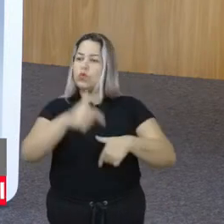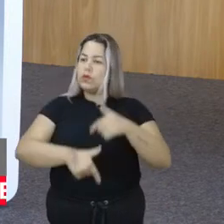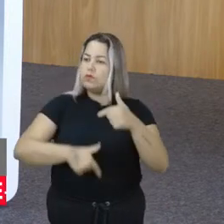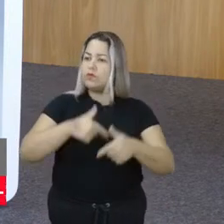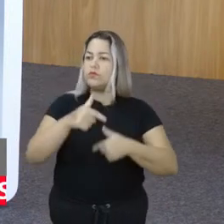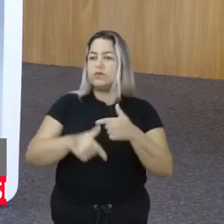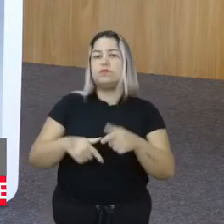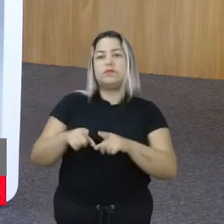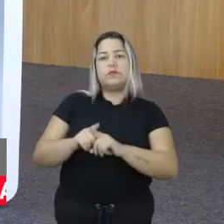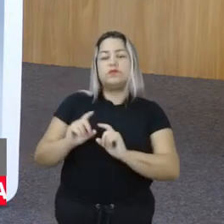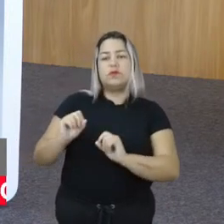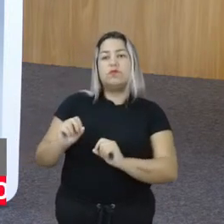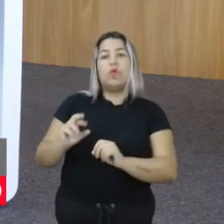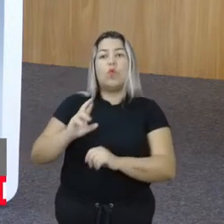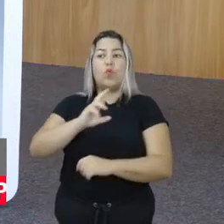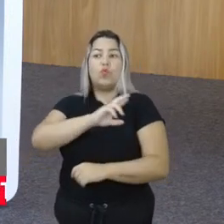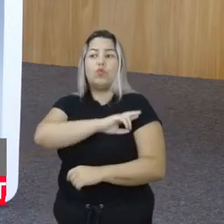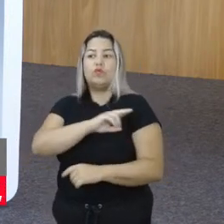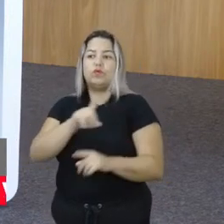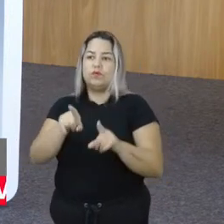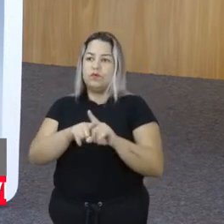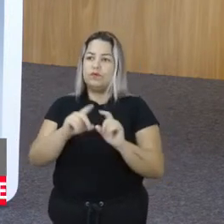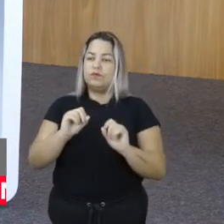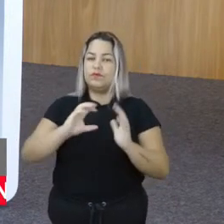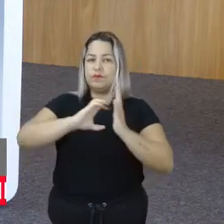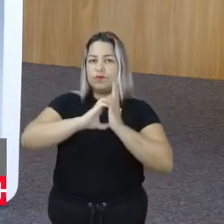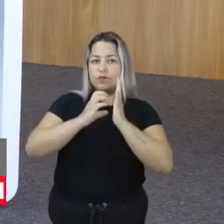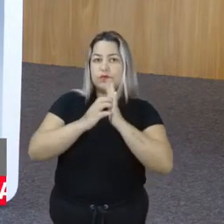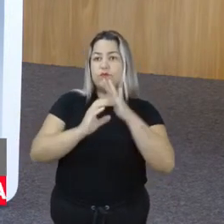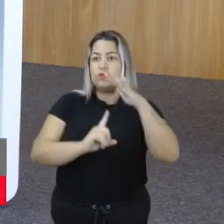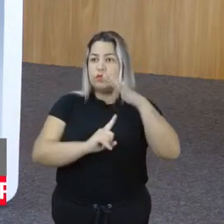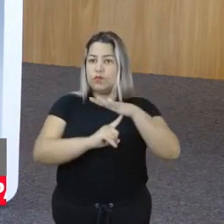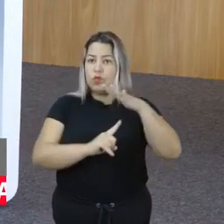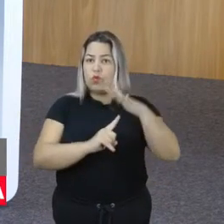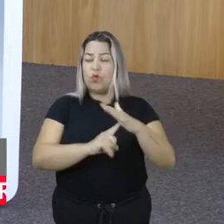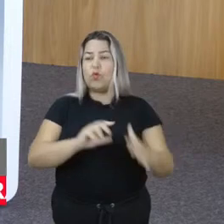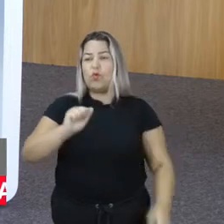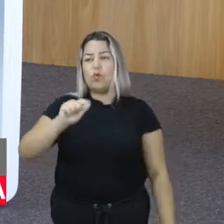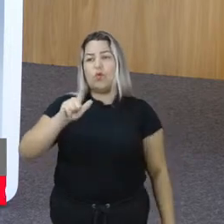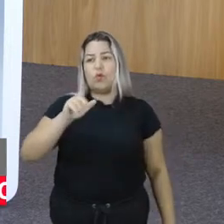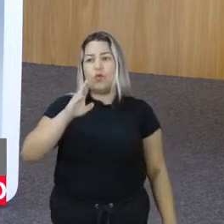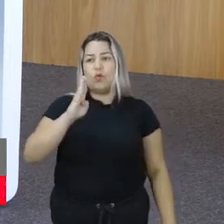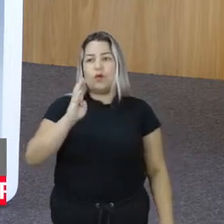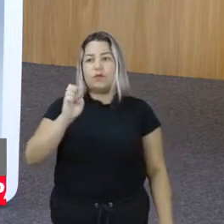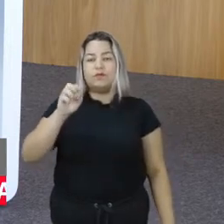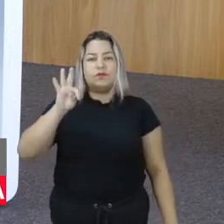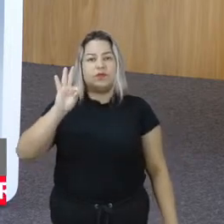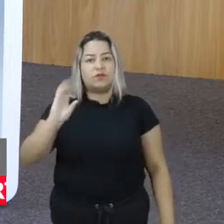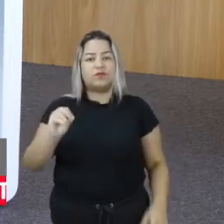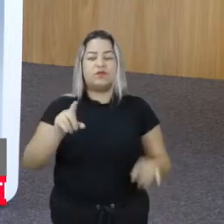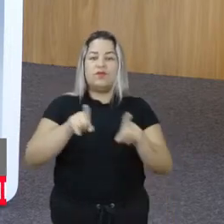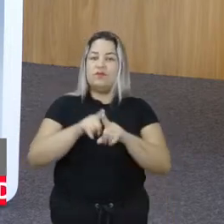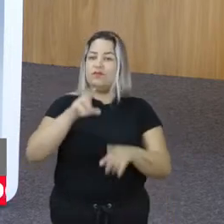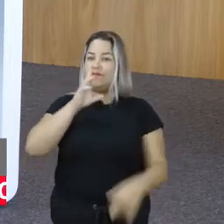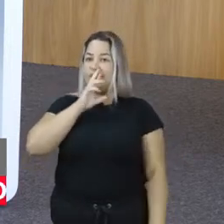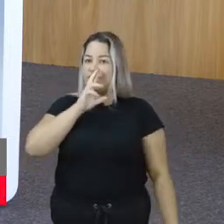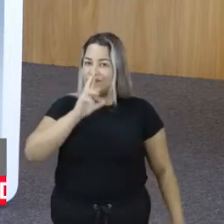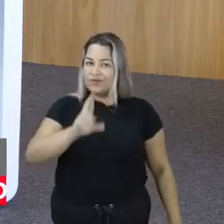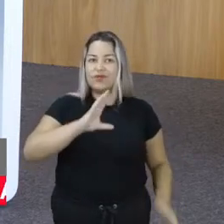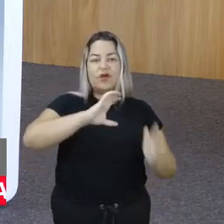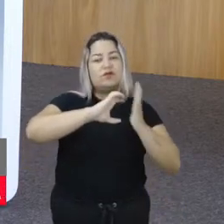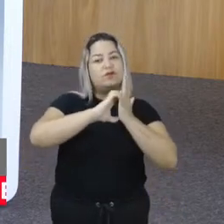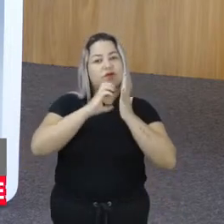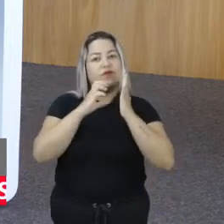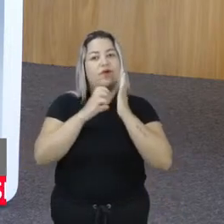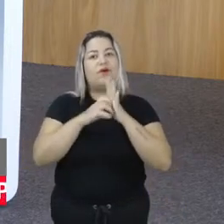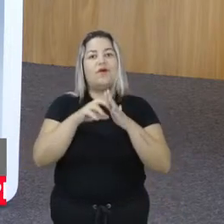ser dirigente, né, do partido no Paraná. E o Alberto Quironi quer aqui essa resposta, ele quer saber se a gente vai ter candidato